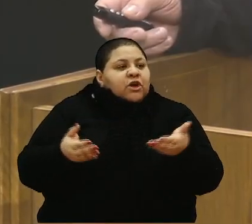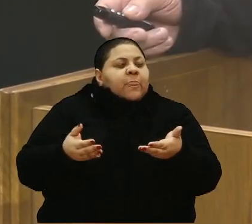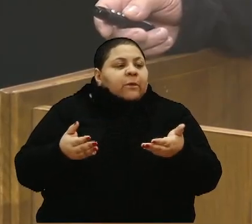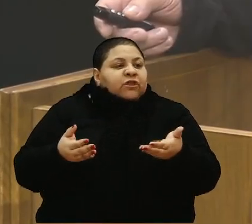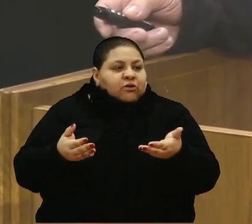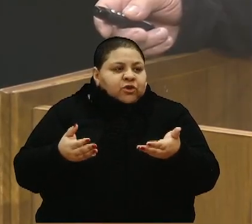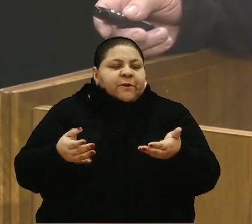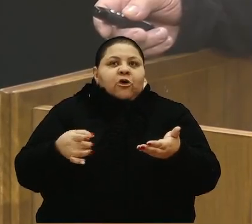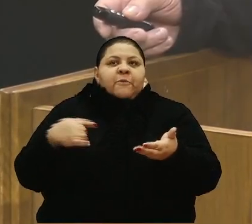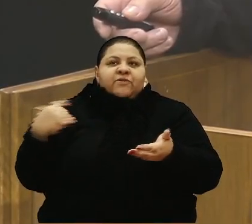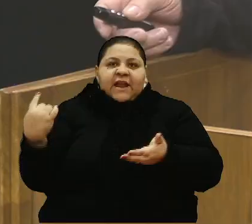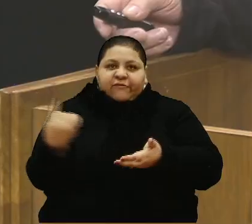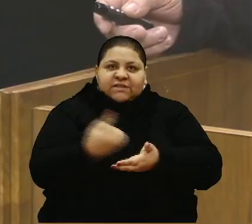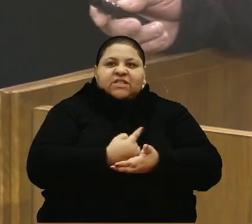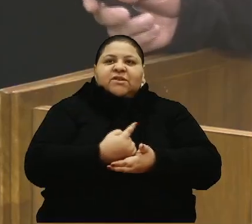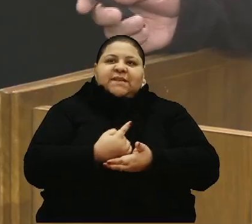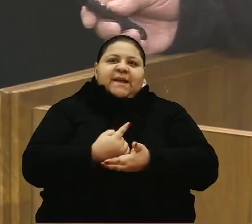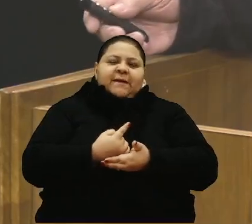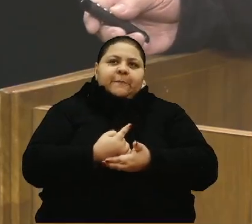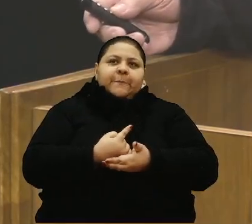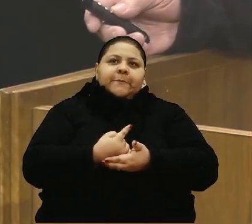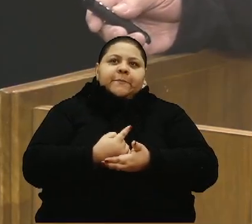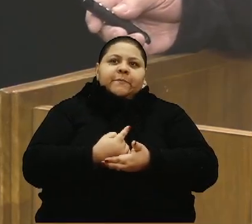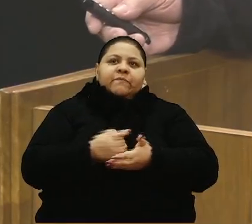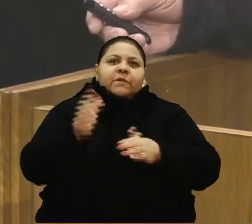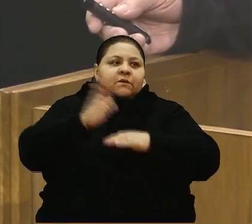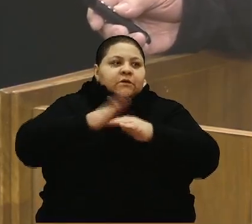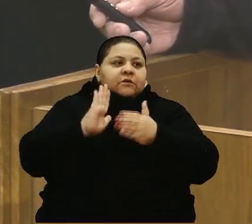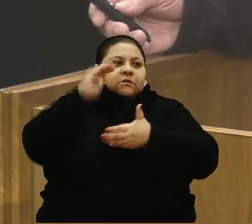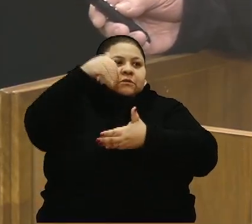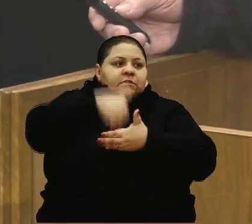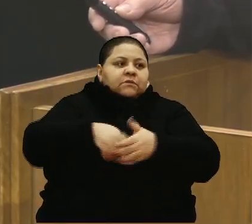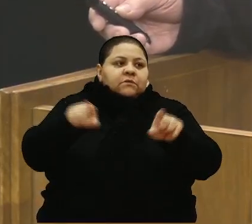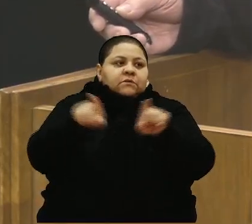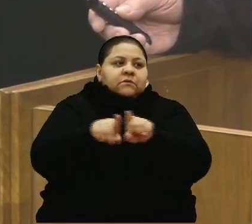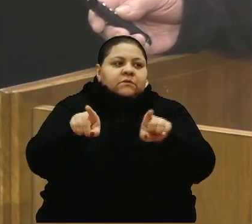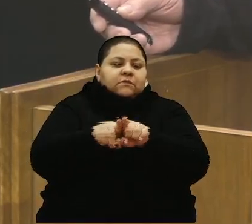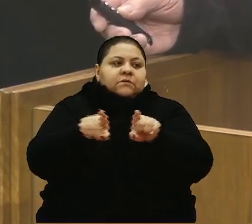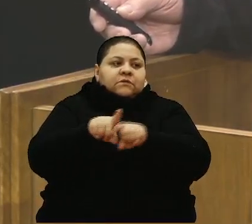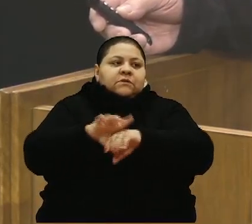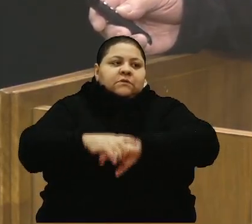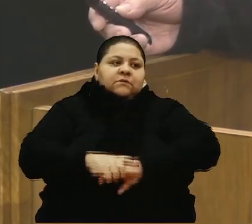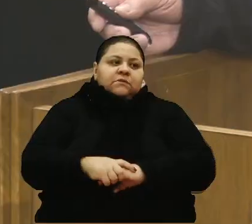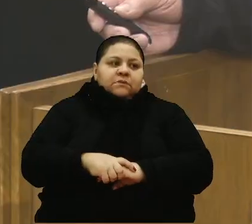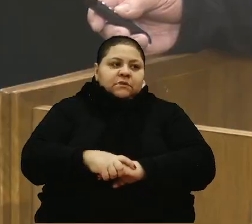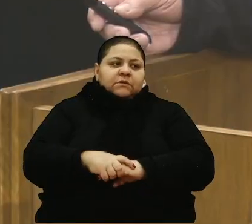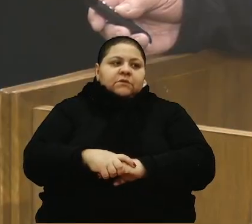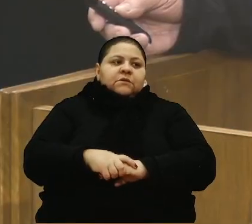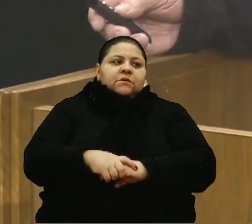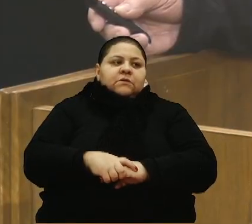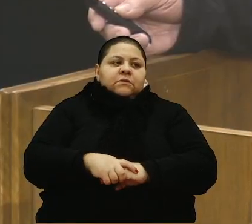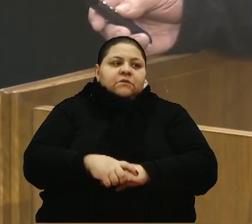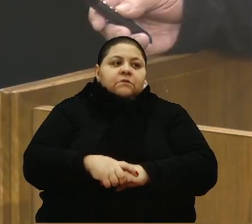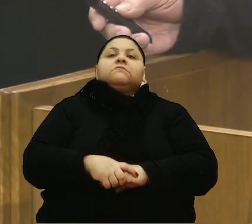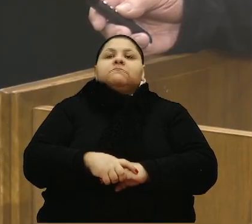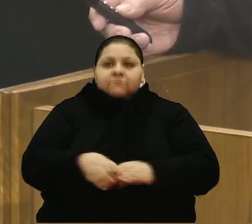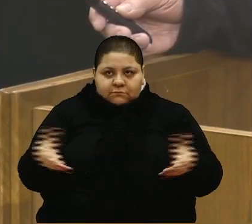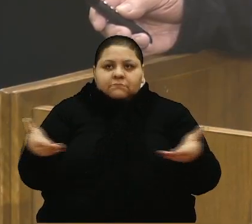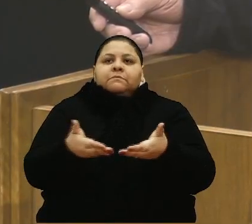empresa Agrale, né, onde passou a transportar também os passageiros da Agrale. E prevê, né,